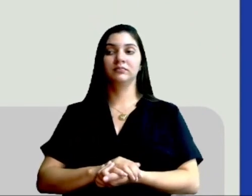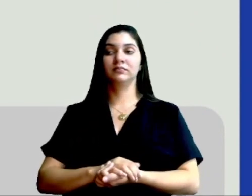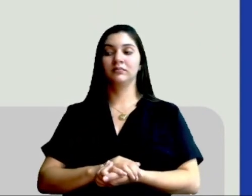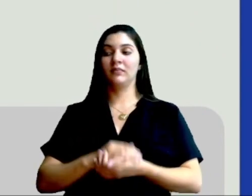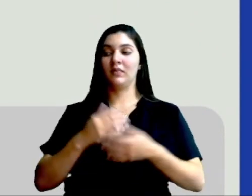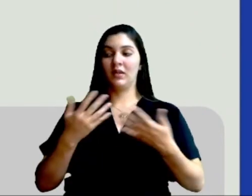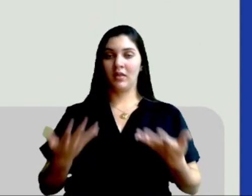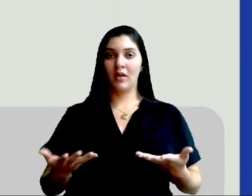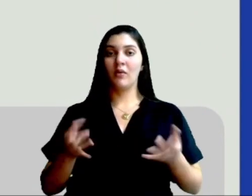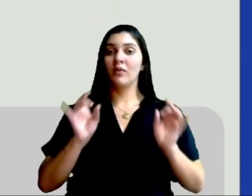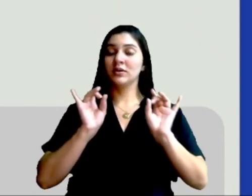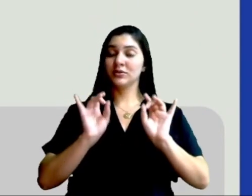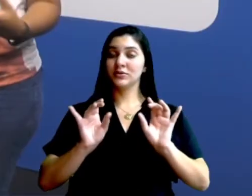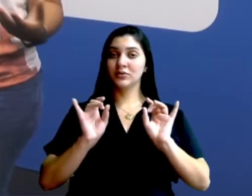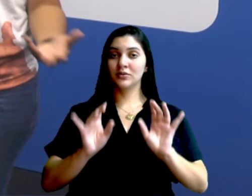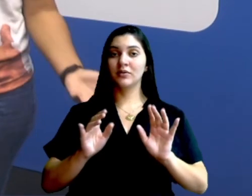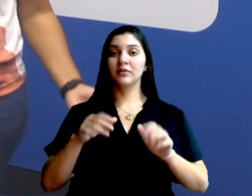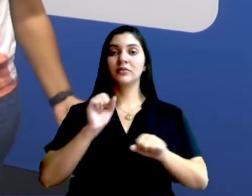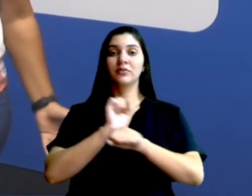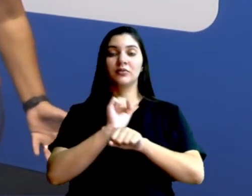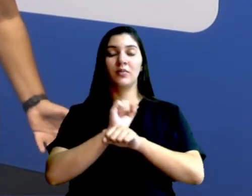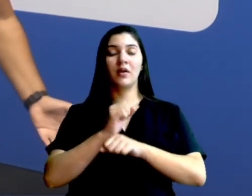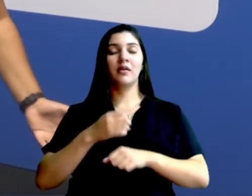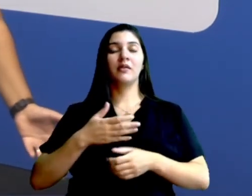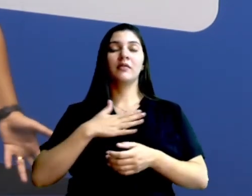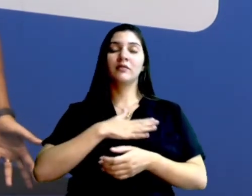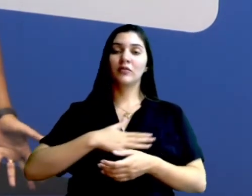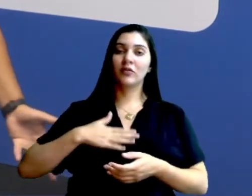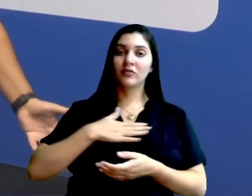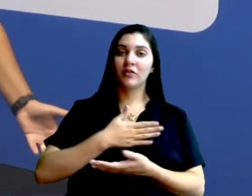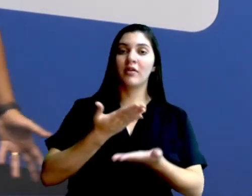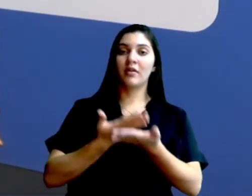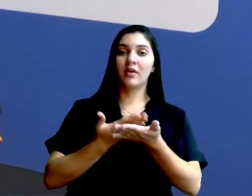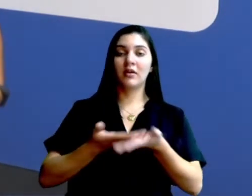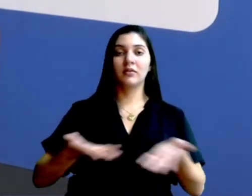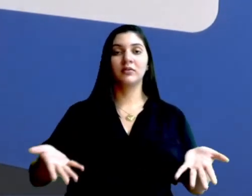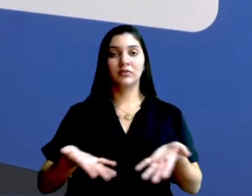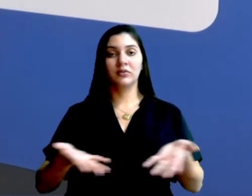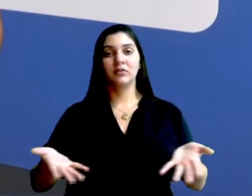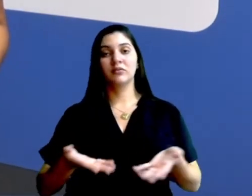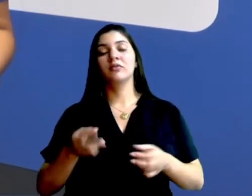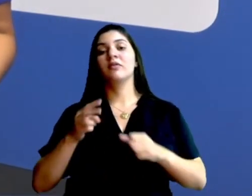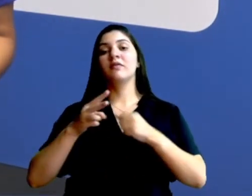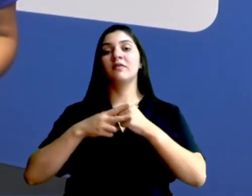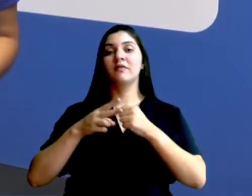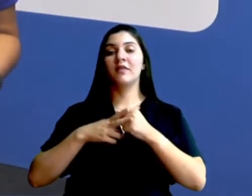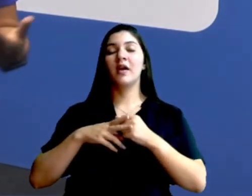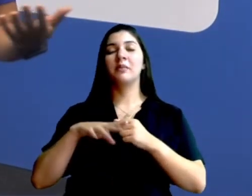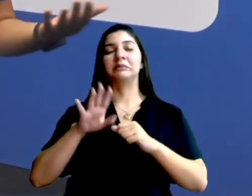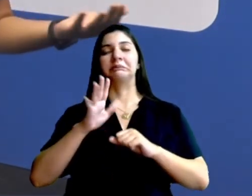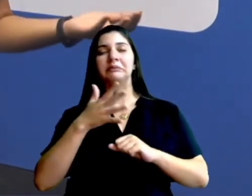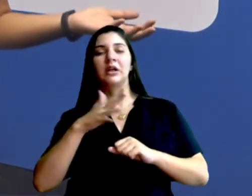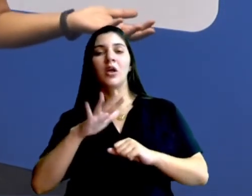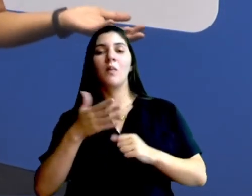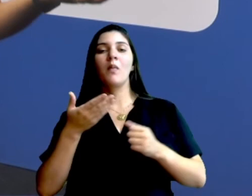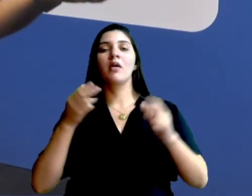Então, gente, é isso. Eu espero que vocês tenham gostado da aula de hoje. Verbos não é lá esse